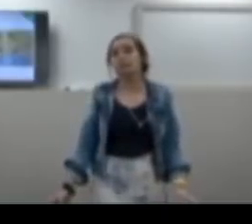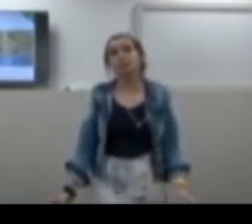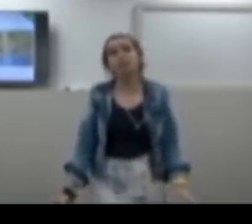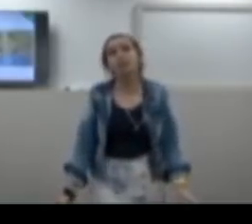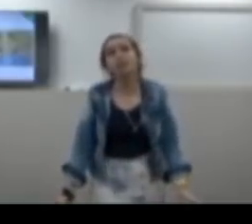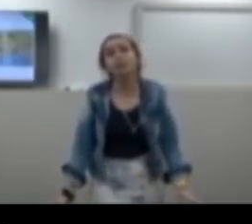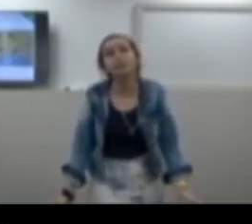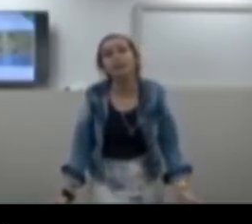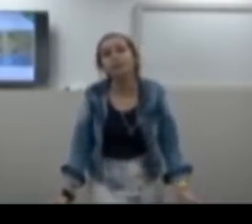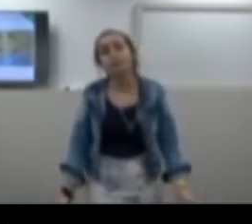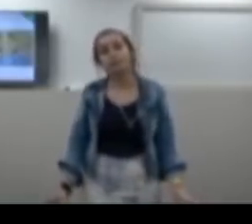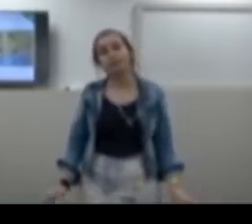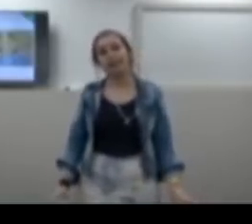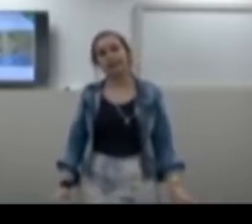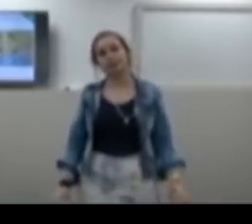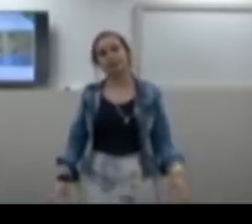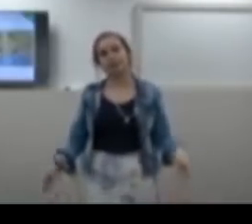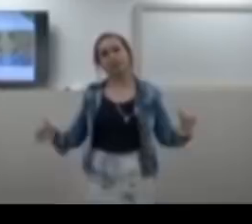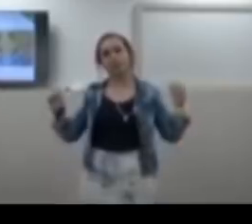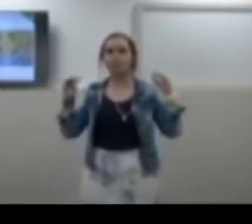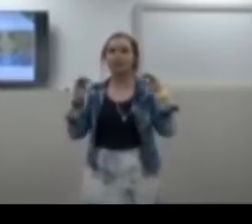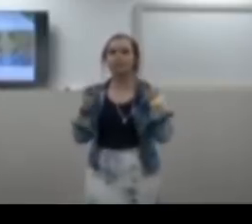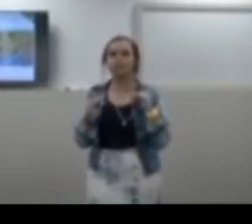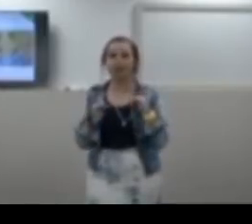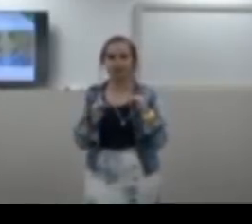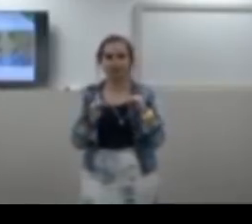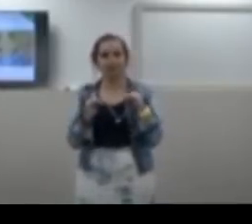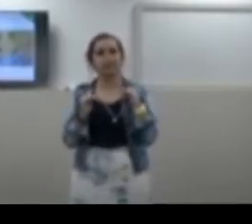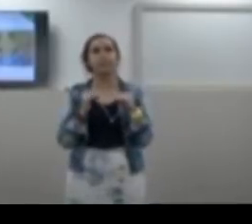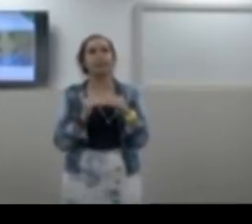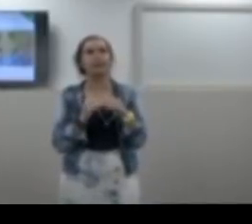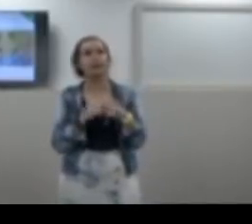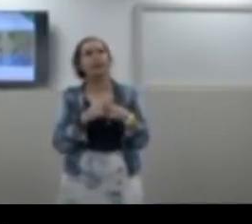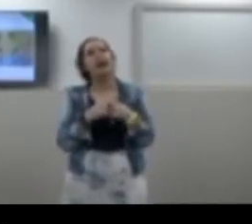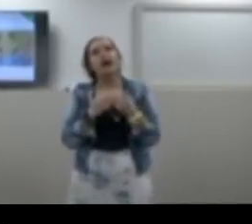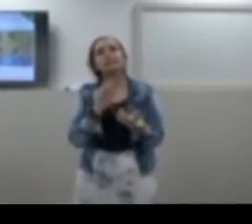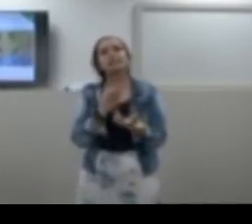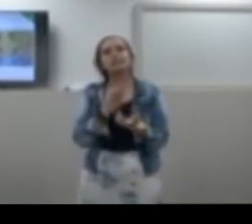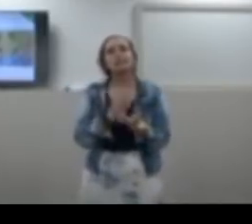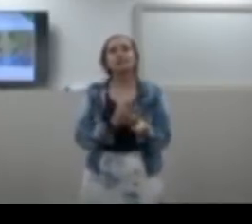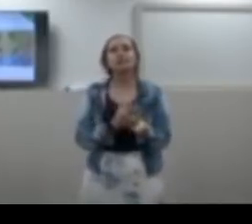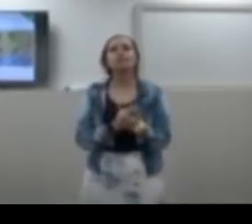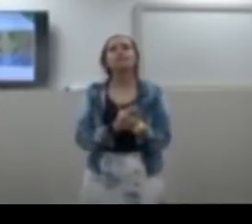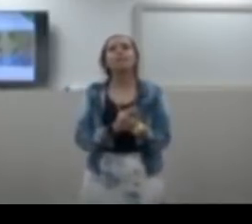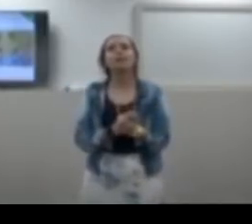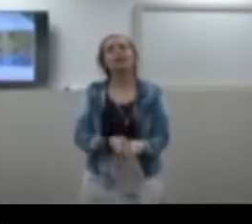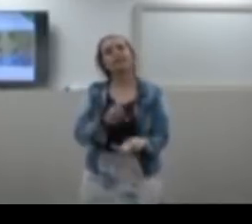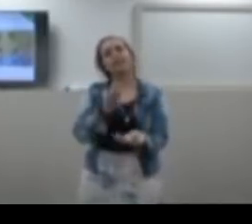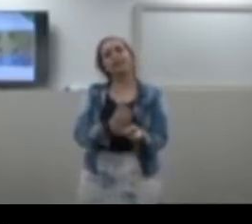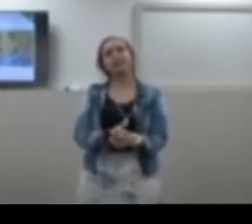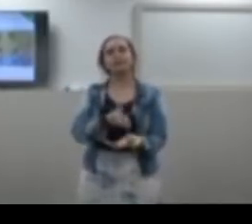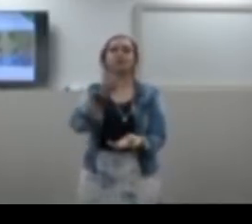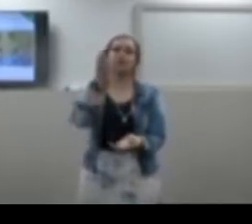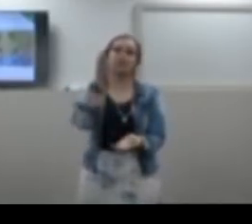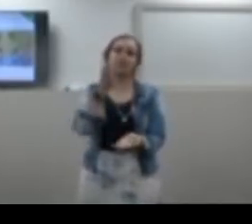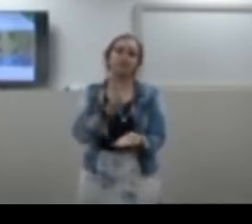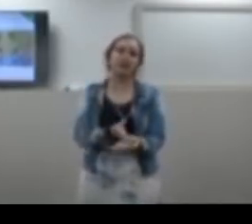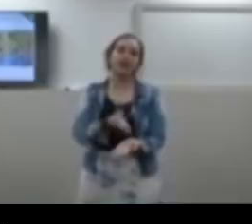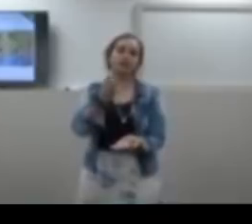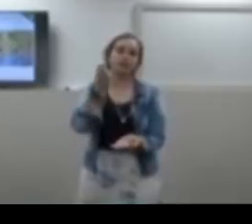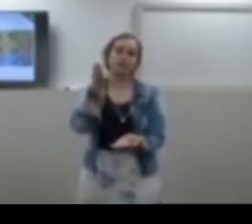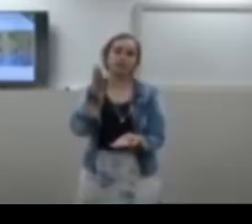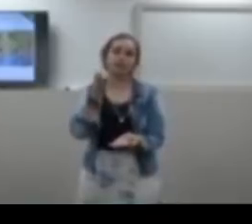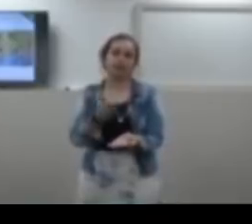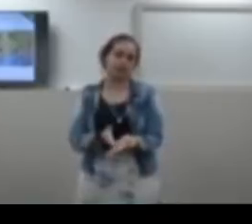amenas, ou seja, não é uma temperatura muito quente, é uma temperatura mais baixa, mais amena. As estações do ano são bem definidas. A gente